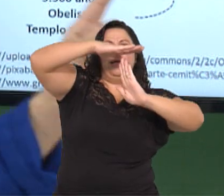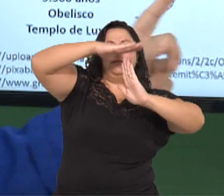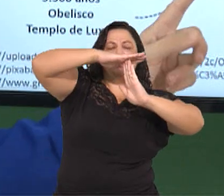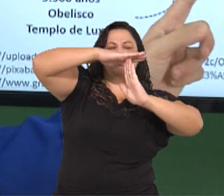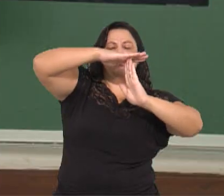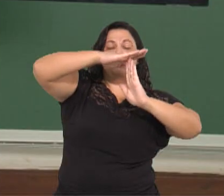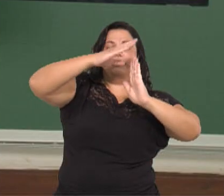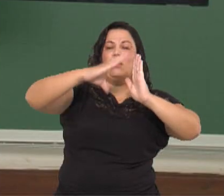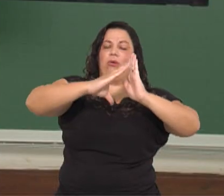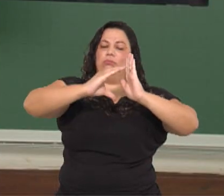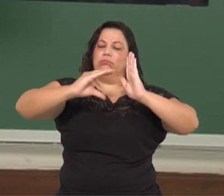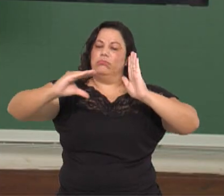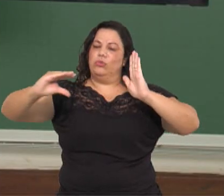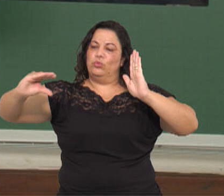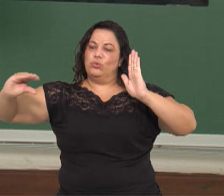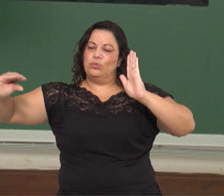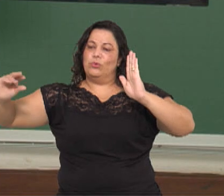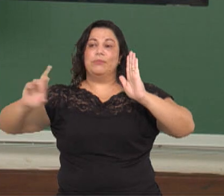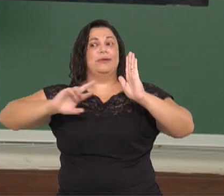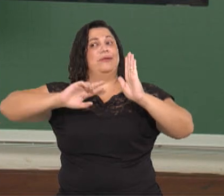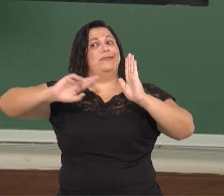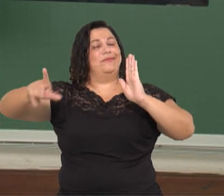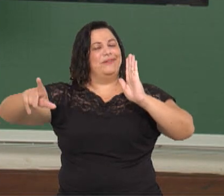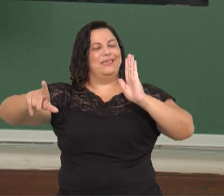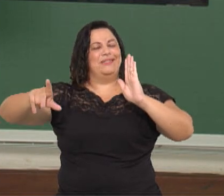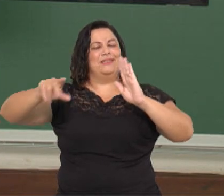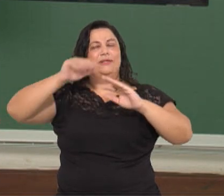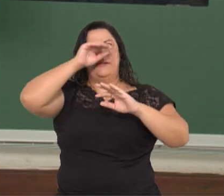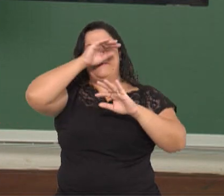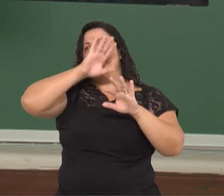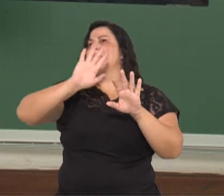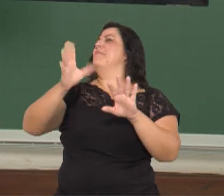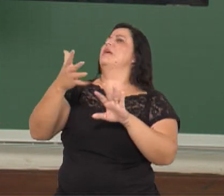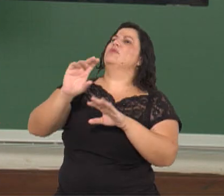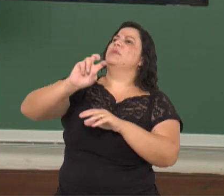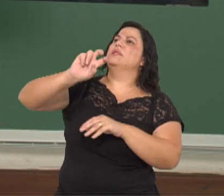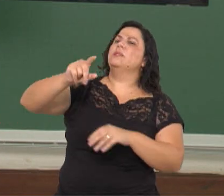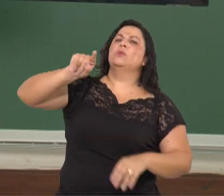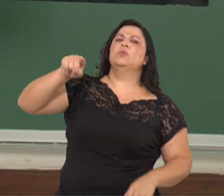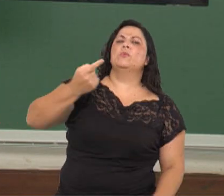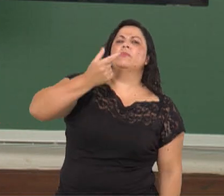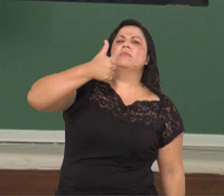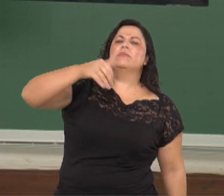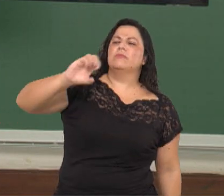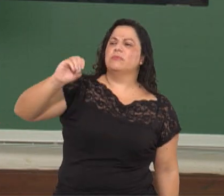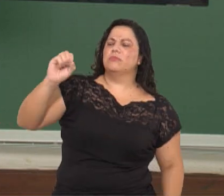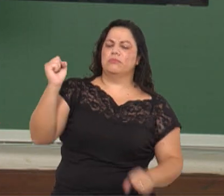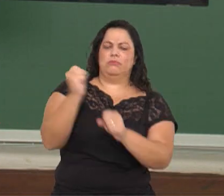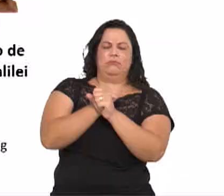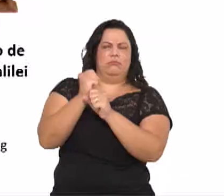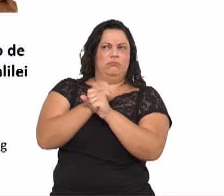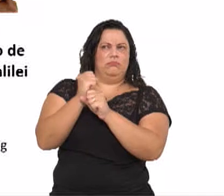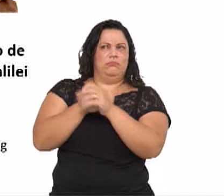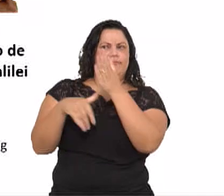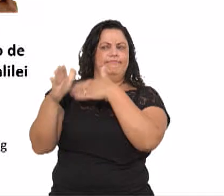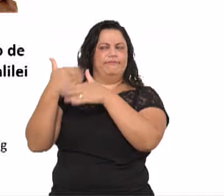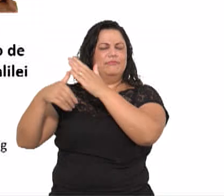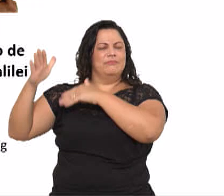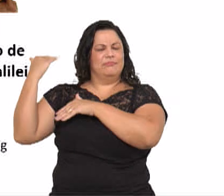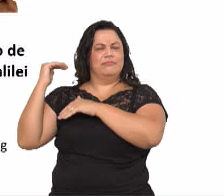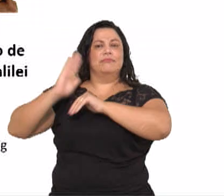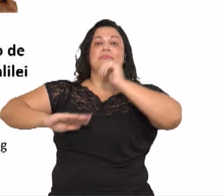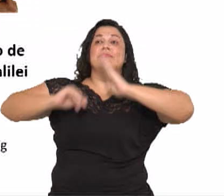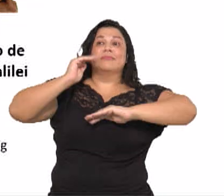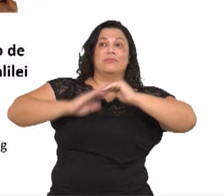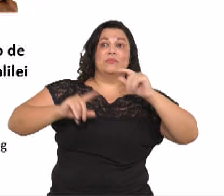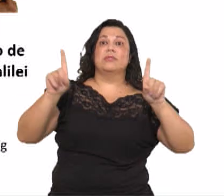tem-se uma ideia de que há 5.100 anos atrás, essa construção também estava relacionada